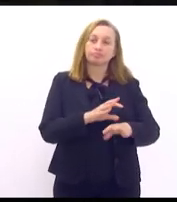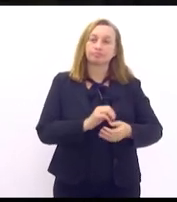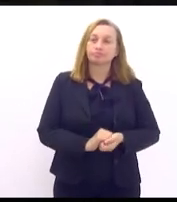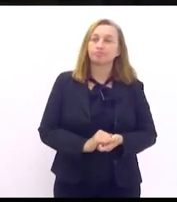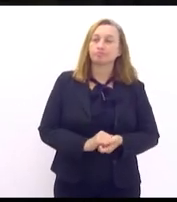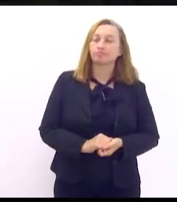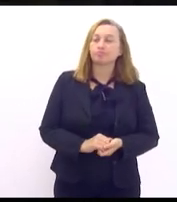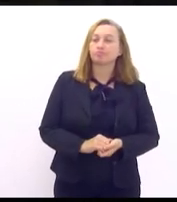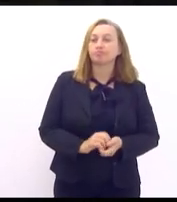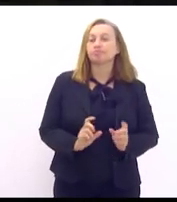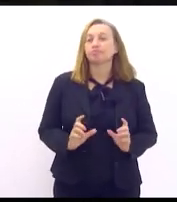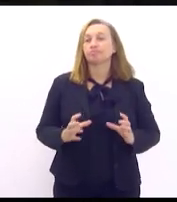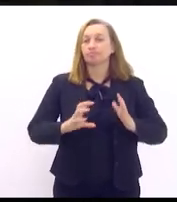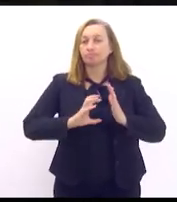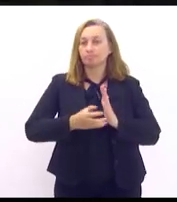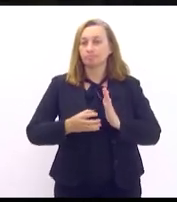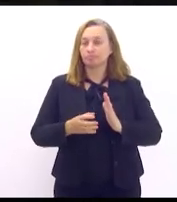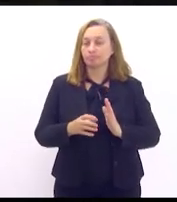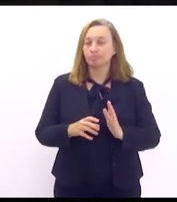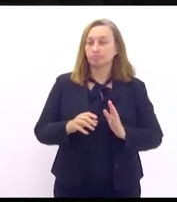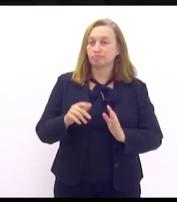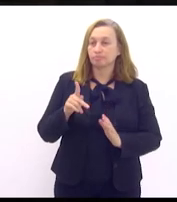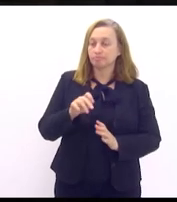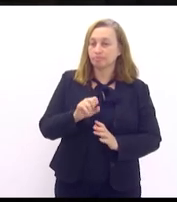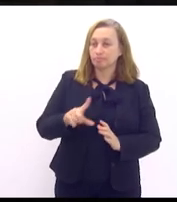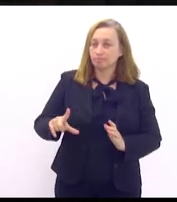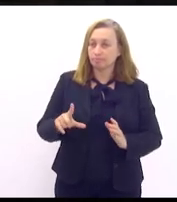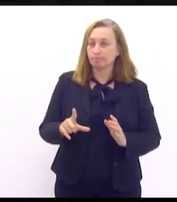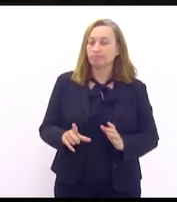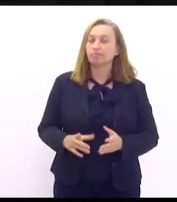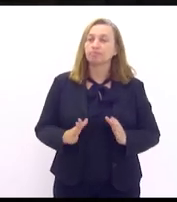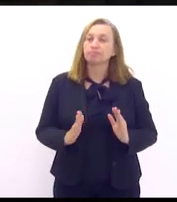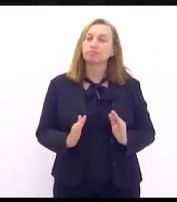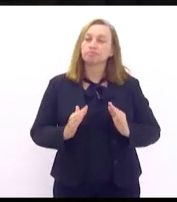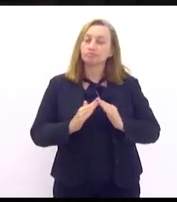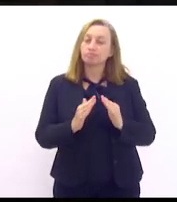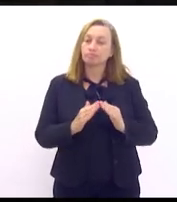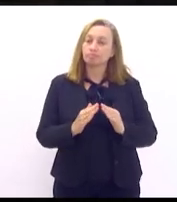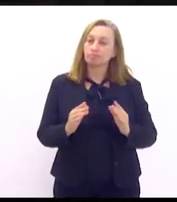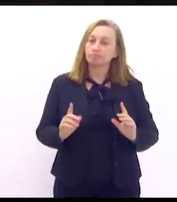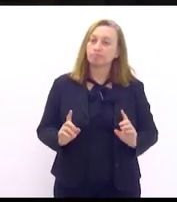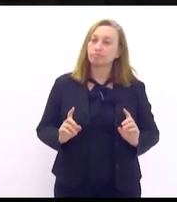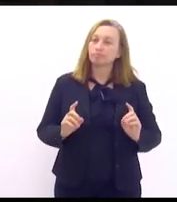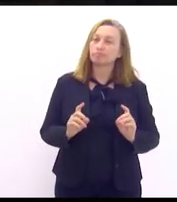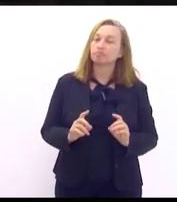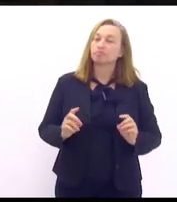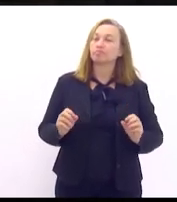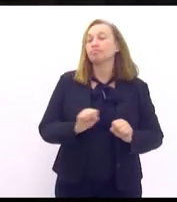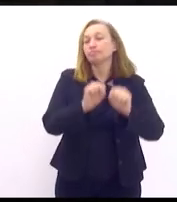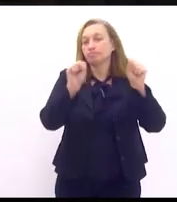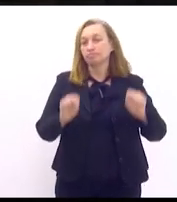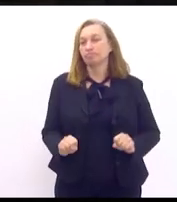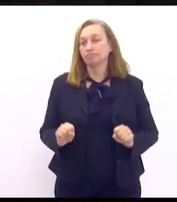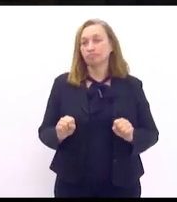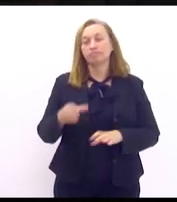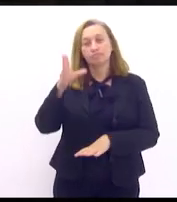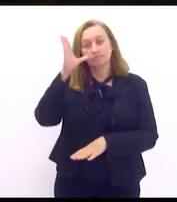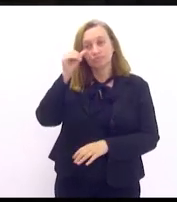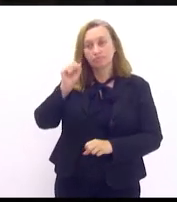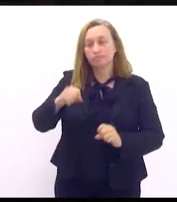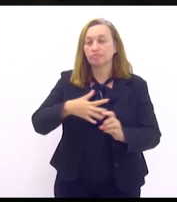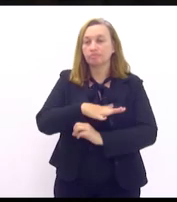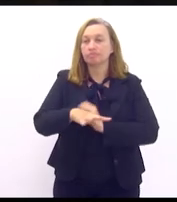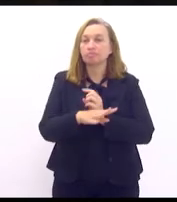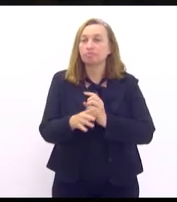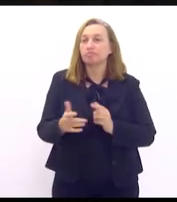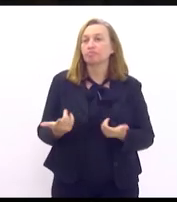bancada do PSOL, antes de eu estar aqui, ter aprovado com os colegas que são da pauta, da moradia, junto dos movimentos sociais, um sistema estadual de habitação de interesse social. A gente vive